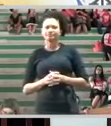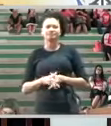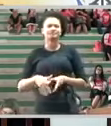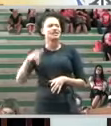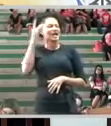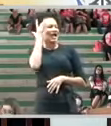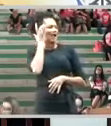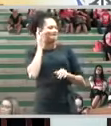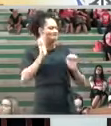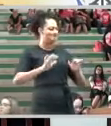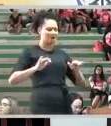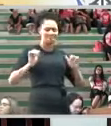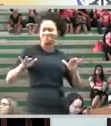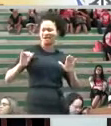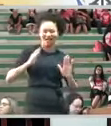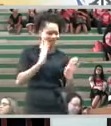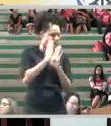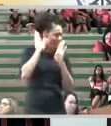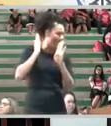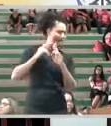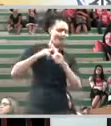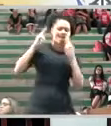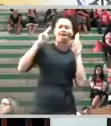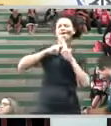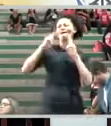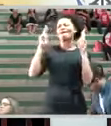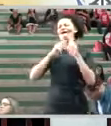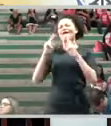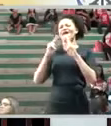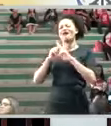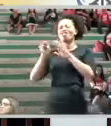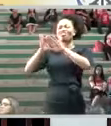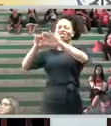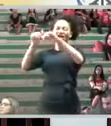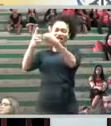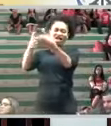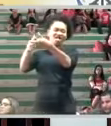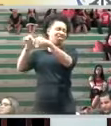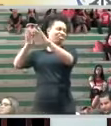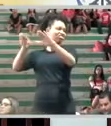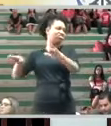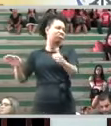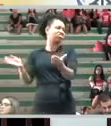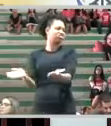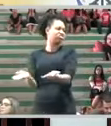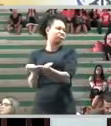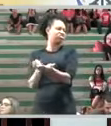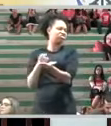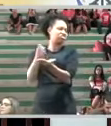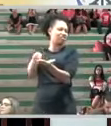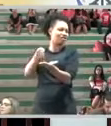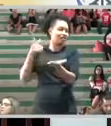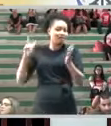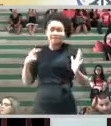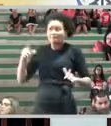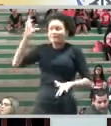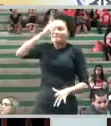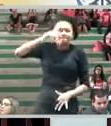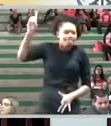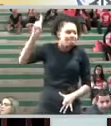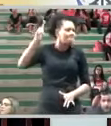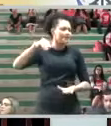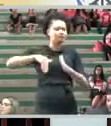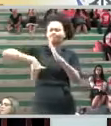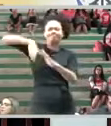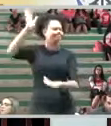Achava que ia tudo bem, que ninguém ia descobrir, que a arca era só um caixote para eles. Mas para a história e para Deus valia mais do que